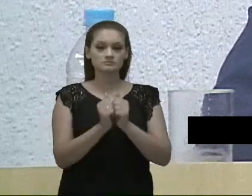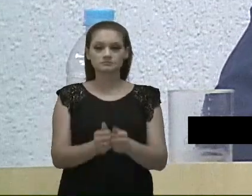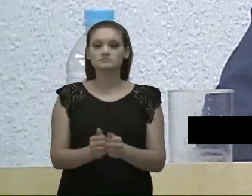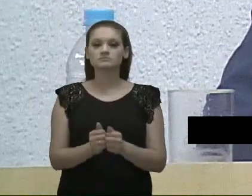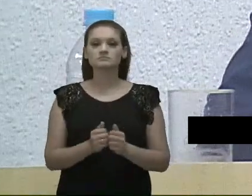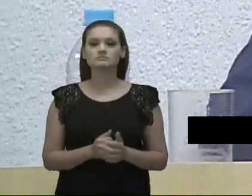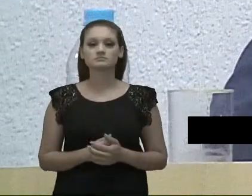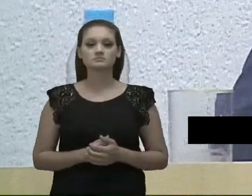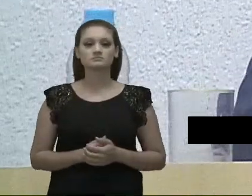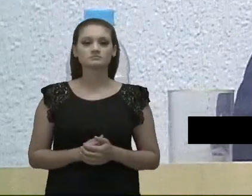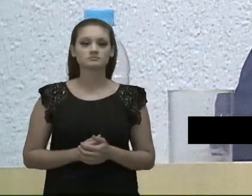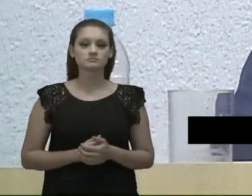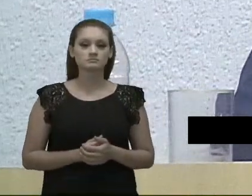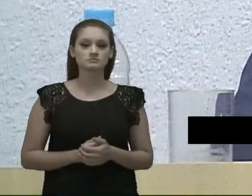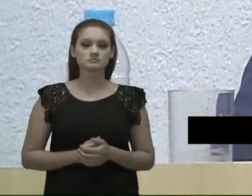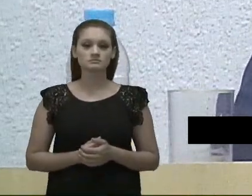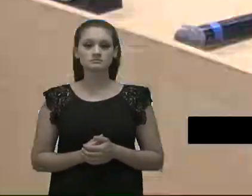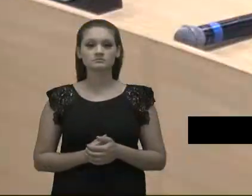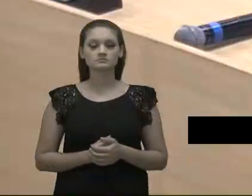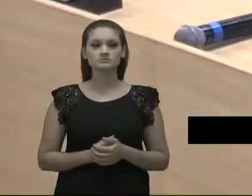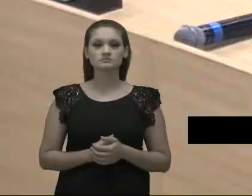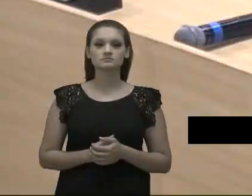seletivo?